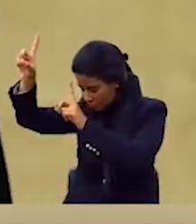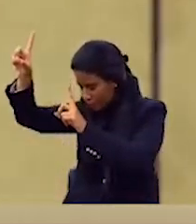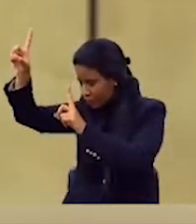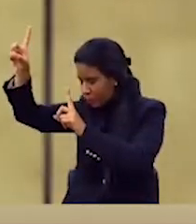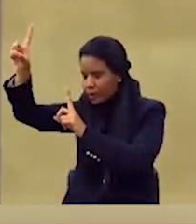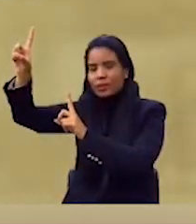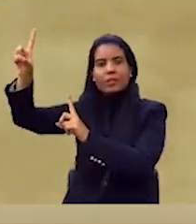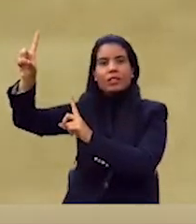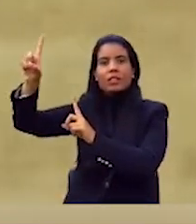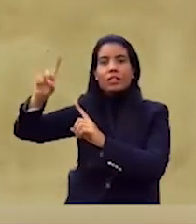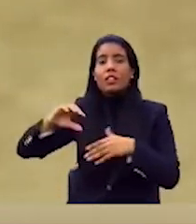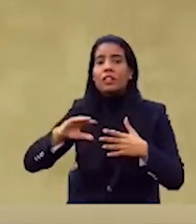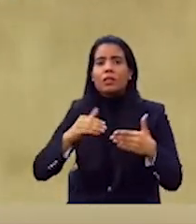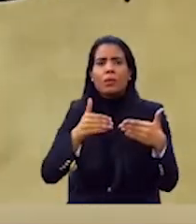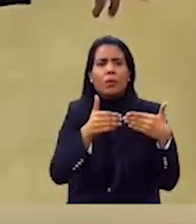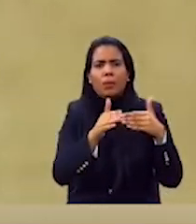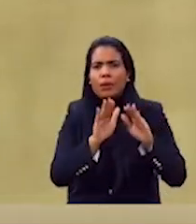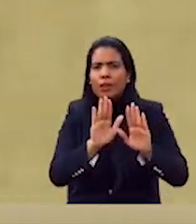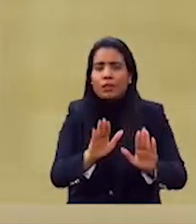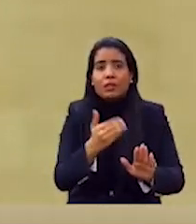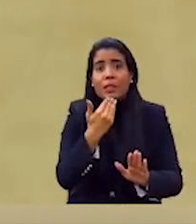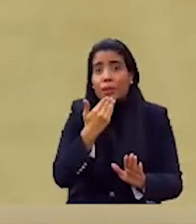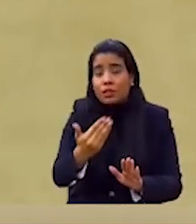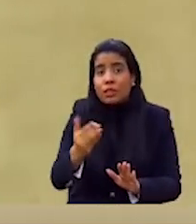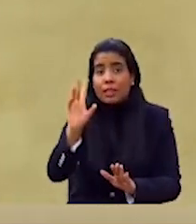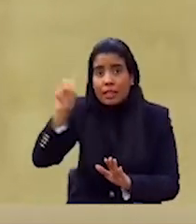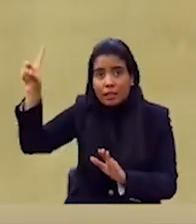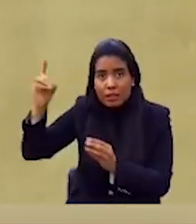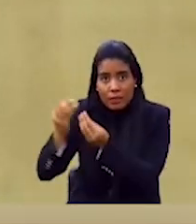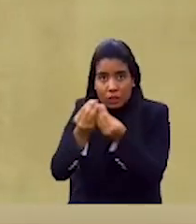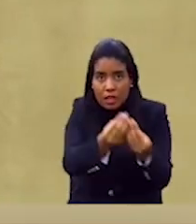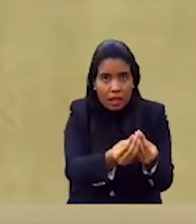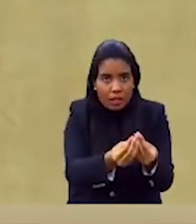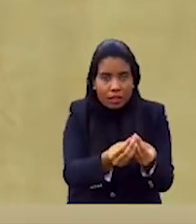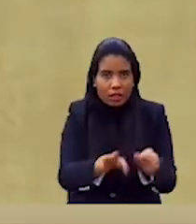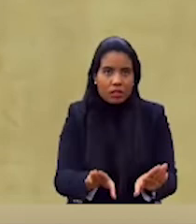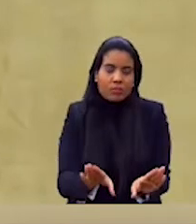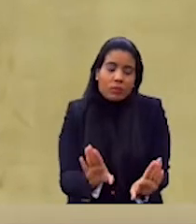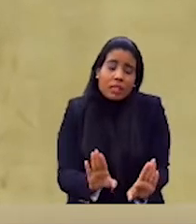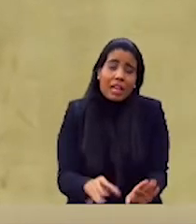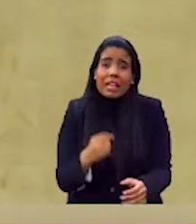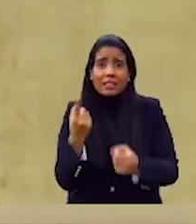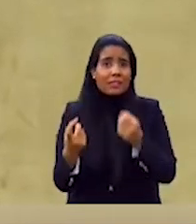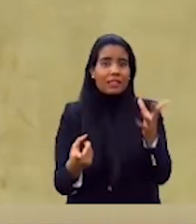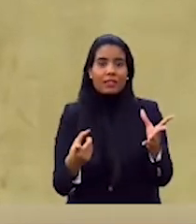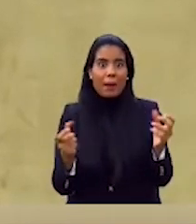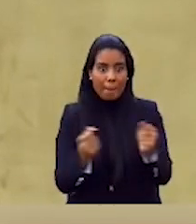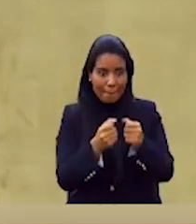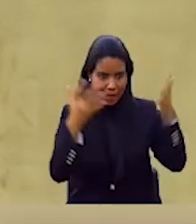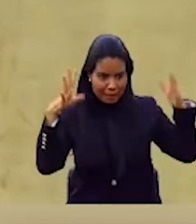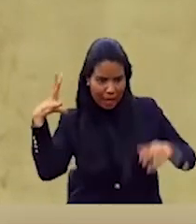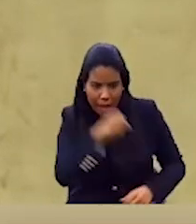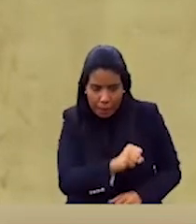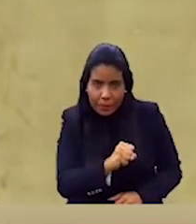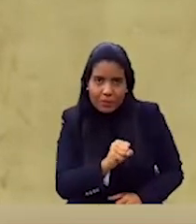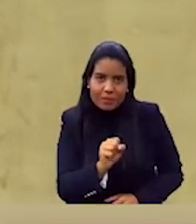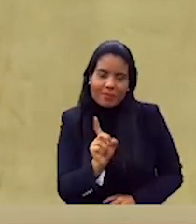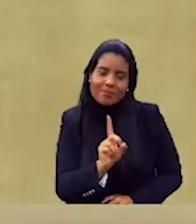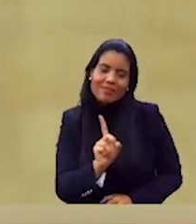pedir, Deus vai te dar. Não quero dizer que vai ser na hora, mágica, não.